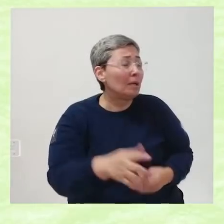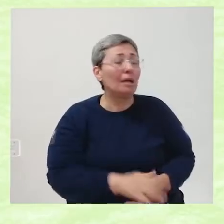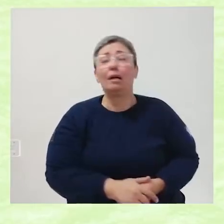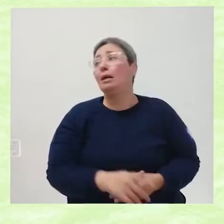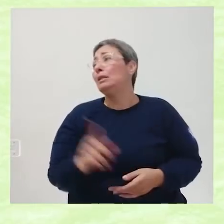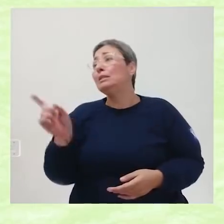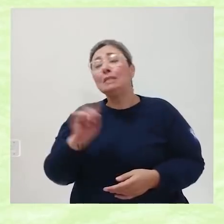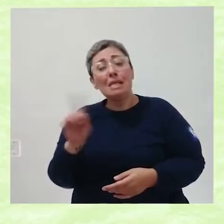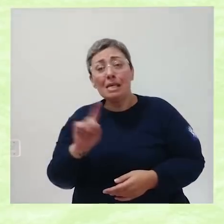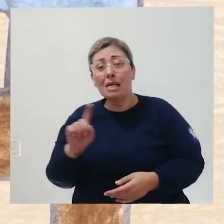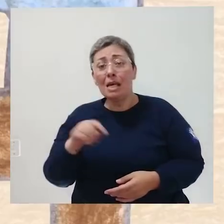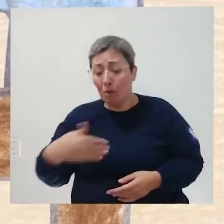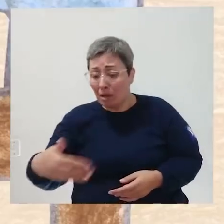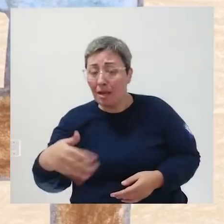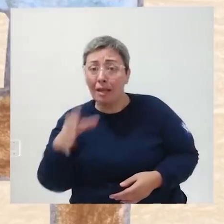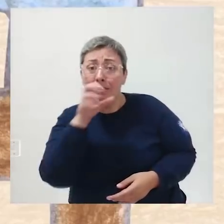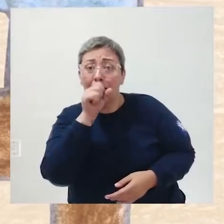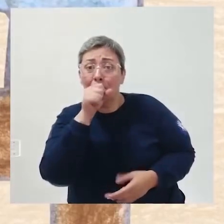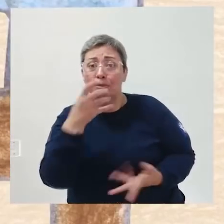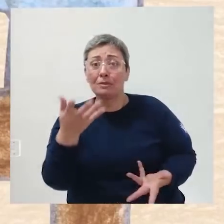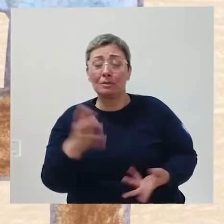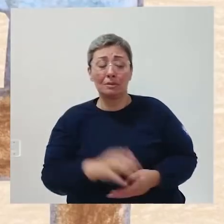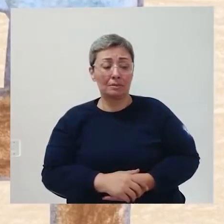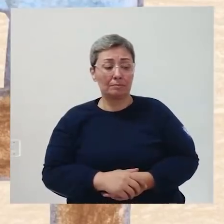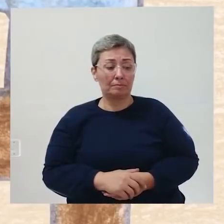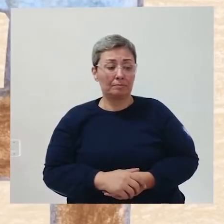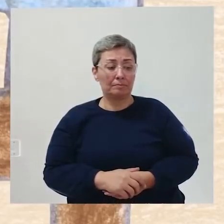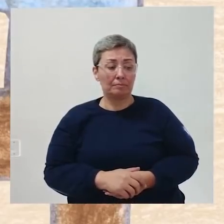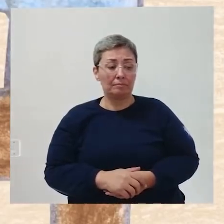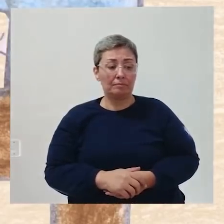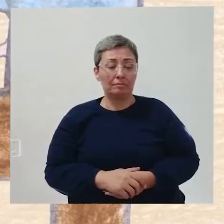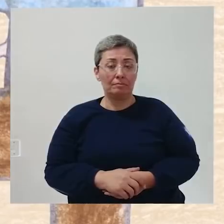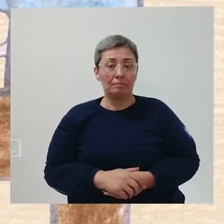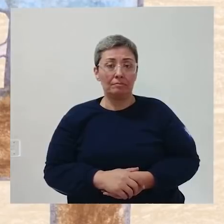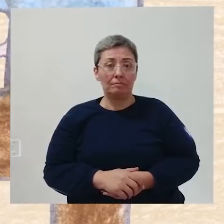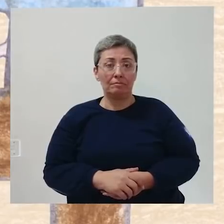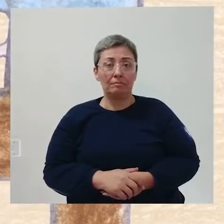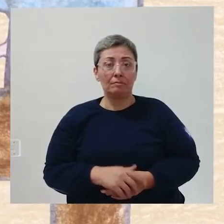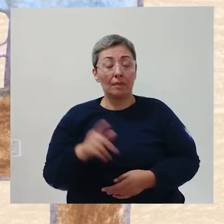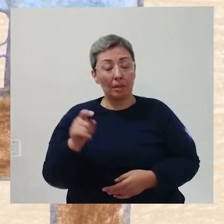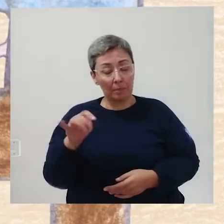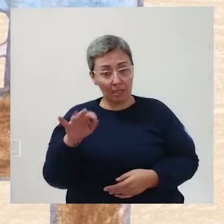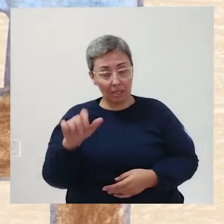Só semana que vem? Não, Paty, é no sábado.